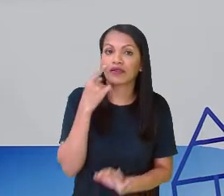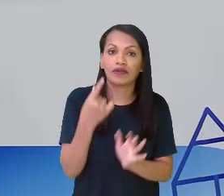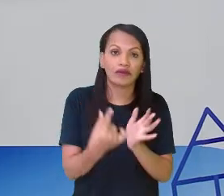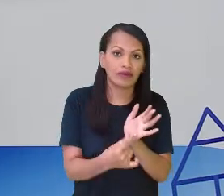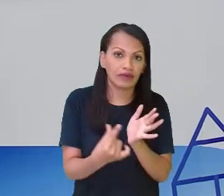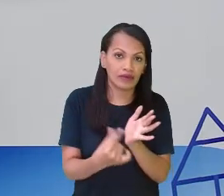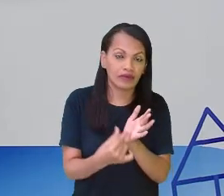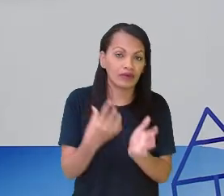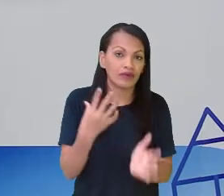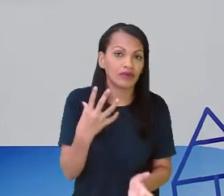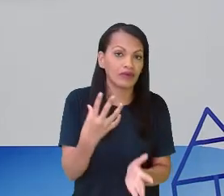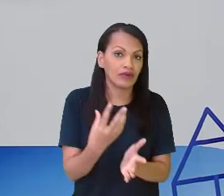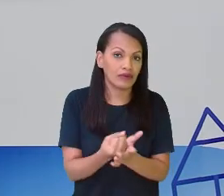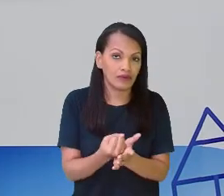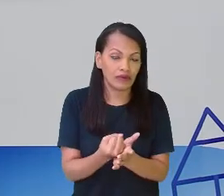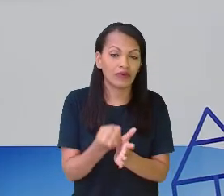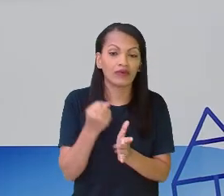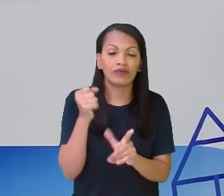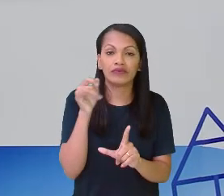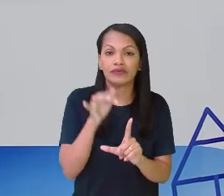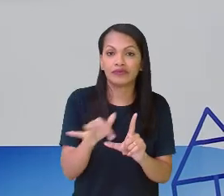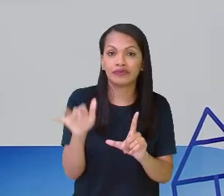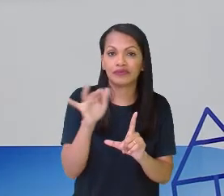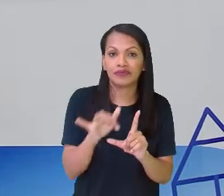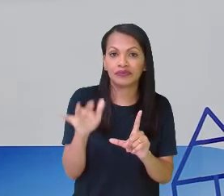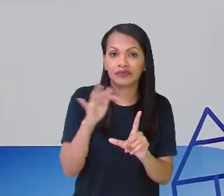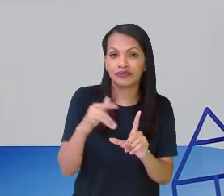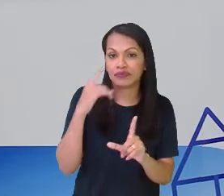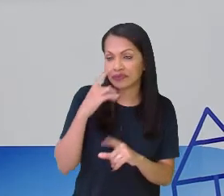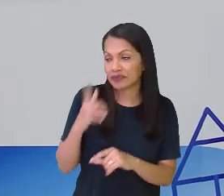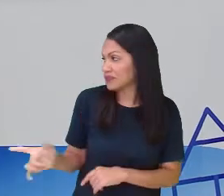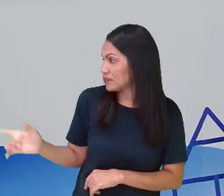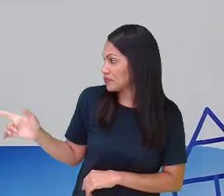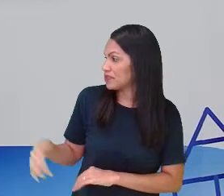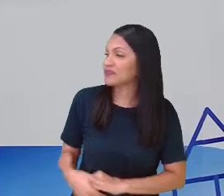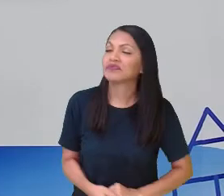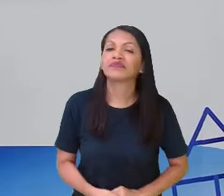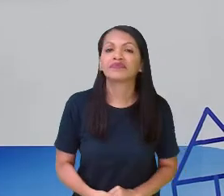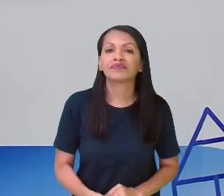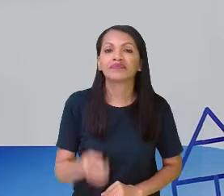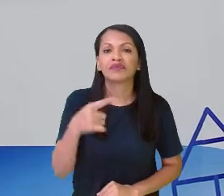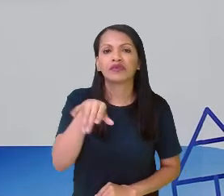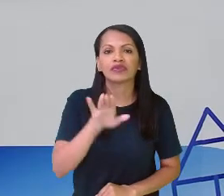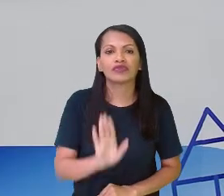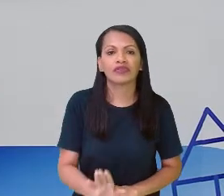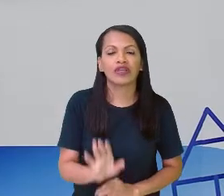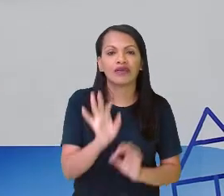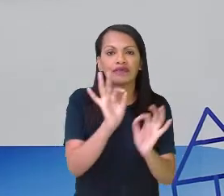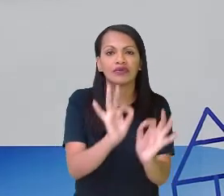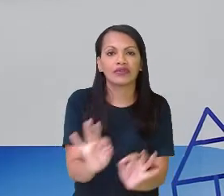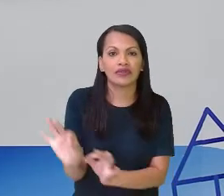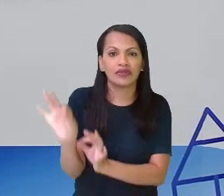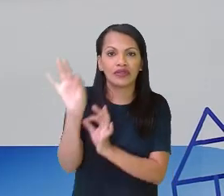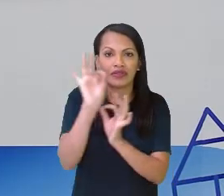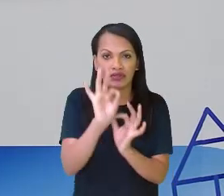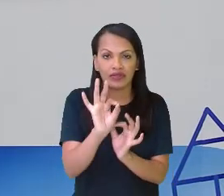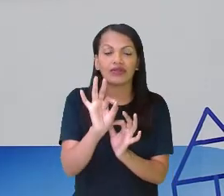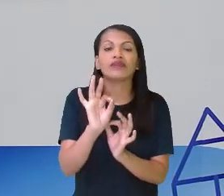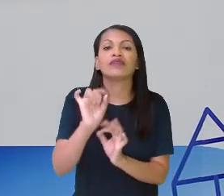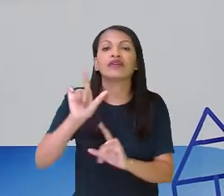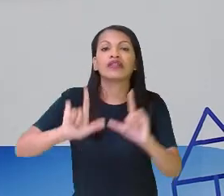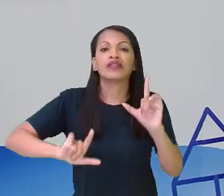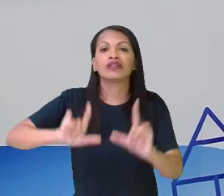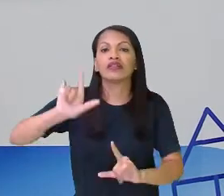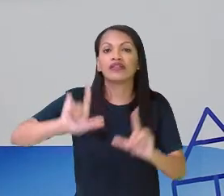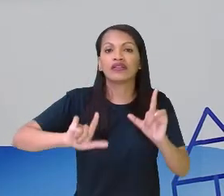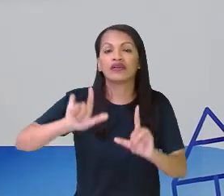Aplicativo, baixa a partir do QR Code que vai aparecer. Certamente você está me assistindo pela TV Nova Nordeste,